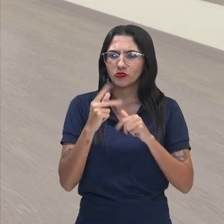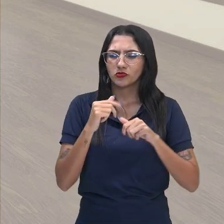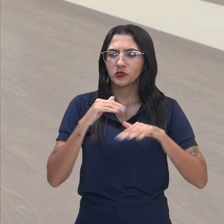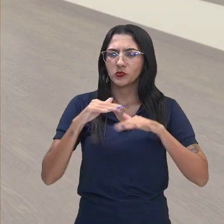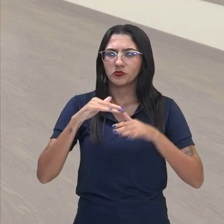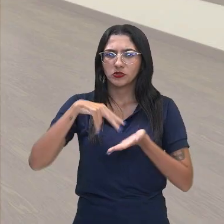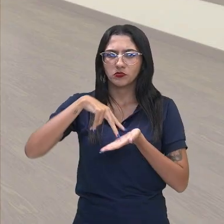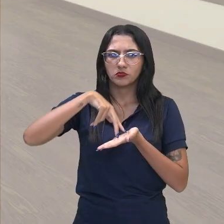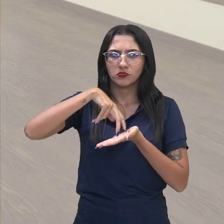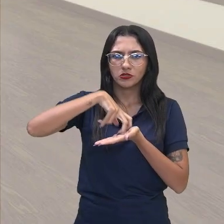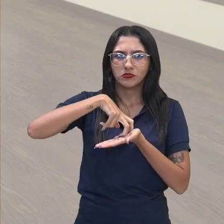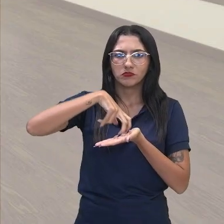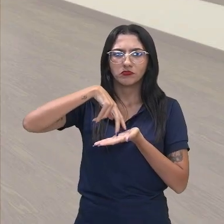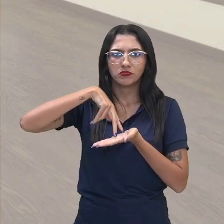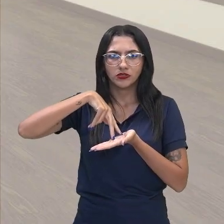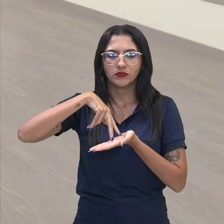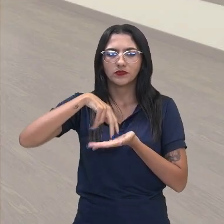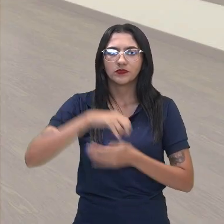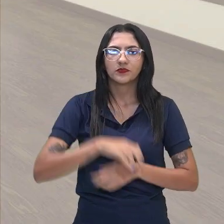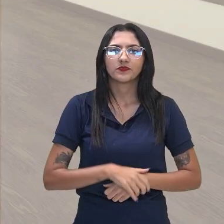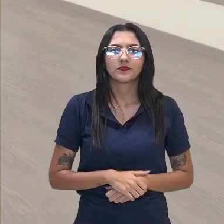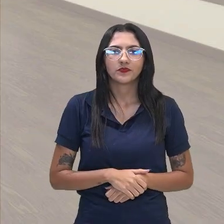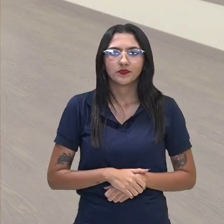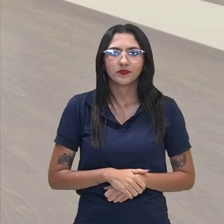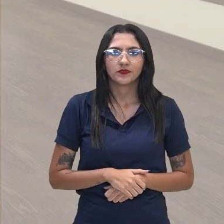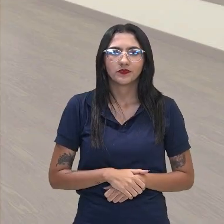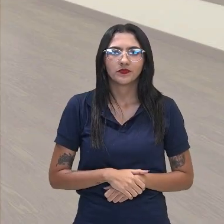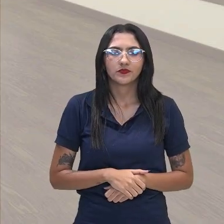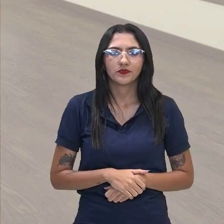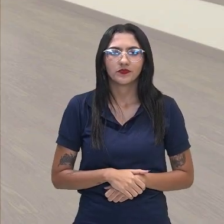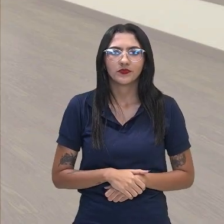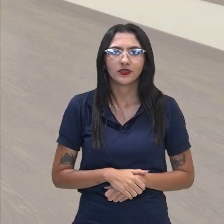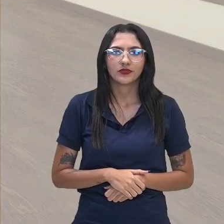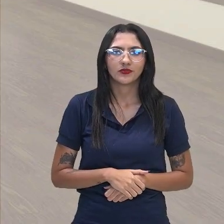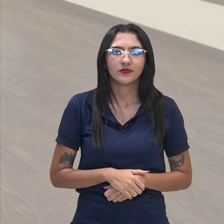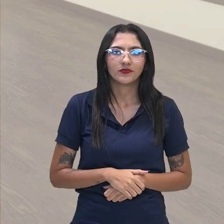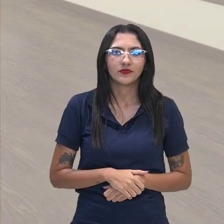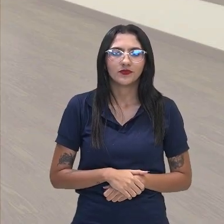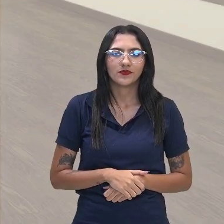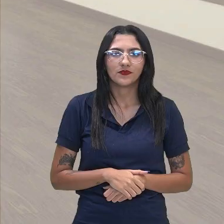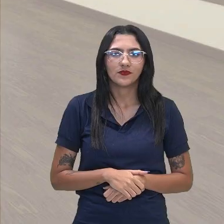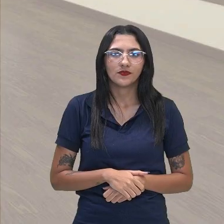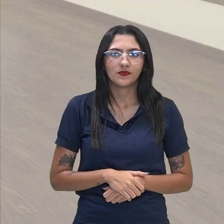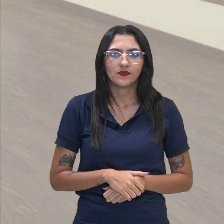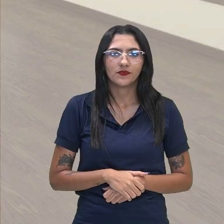e já vimos a adução. Então, vamos avançar do quadro.